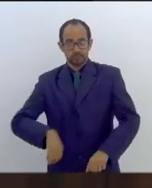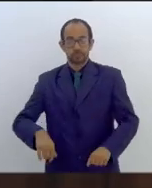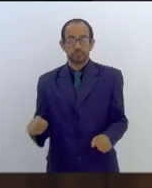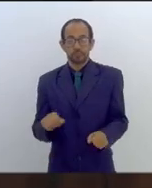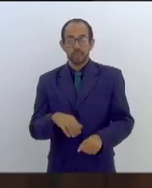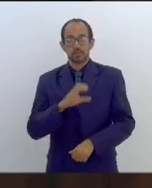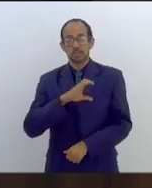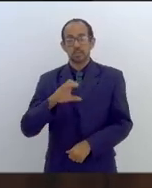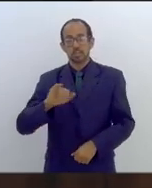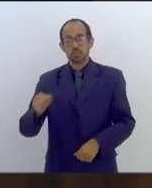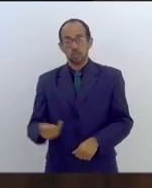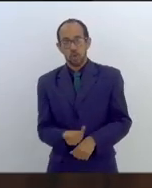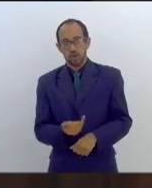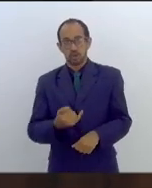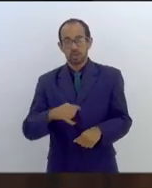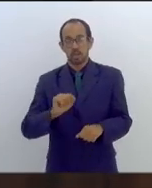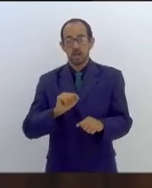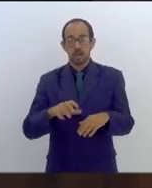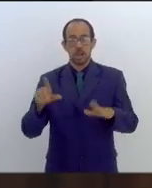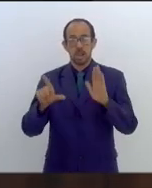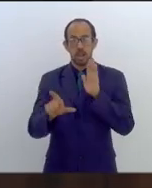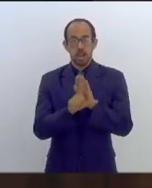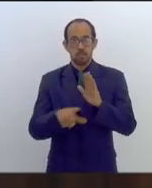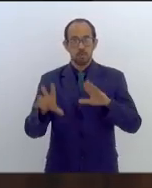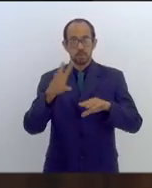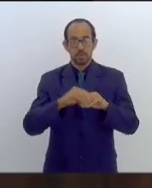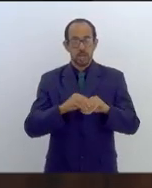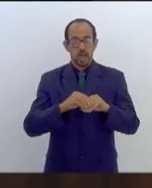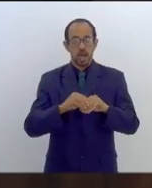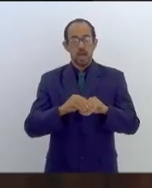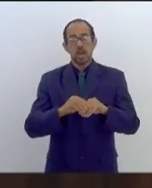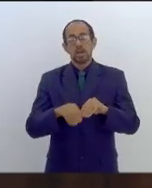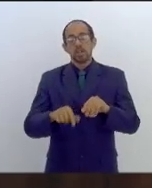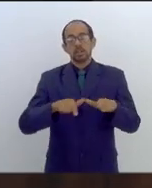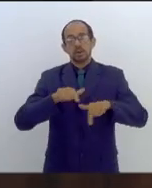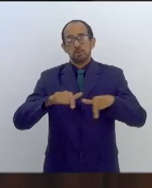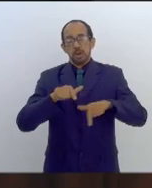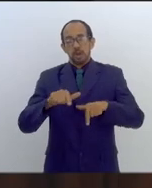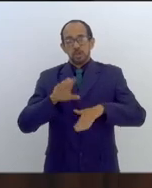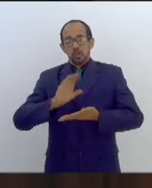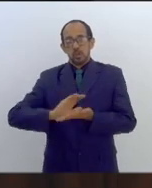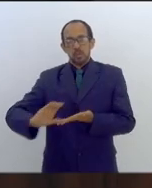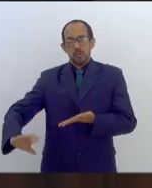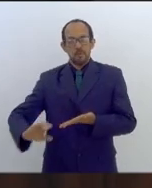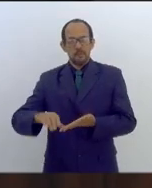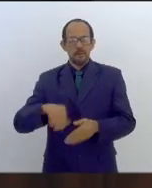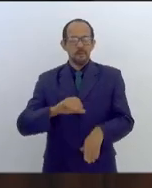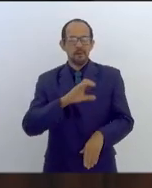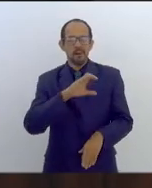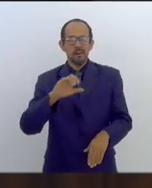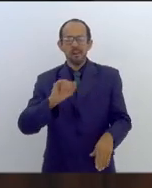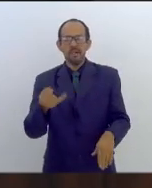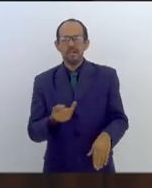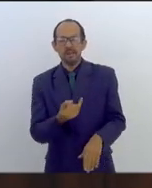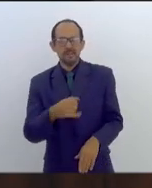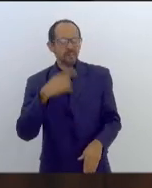Justiça, Legislação Constitucional Complementar e Código, Trabalho e Orçamento. Para emitir parecer pela Comissão de Constituição e Justiça,